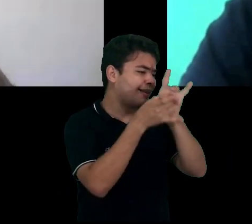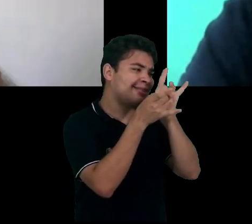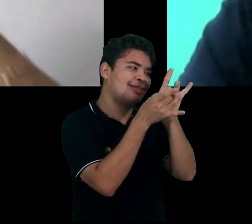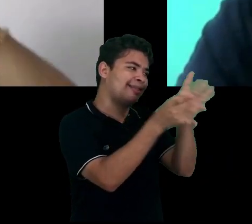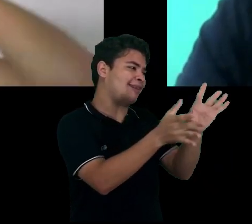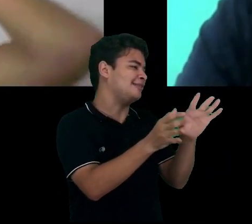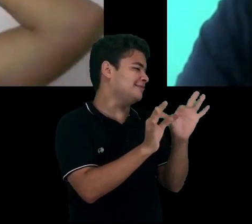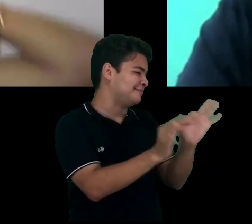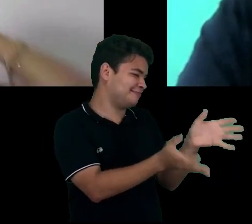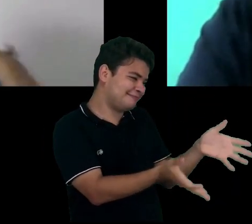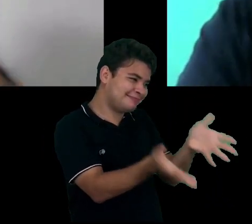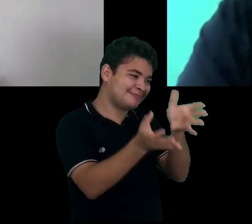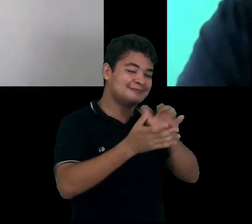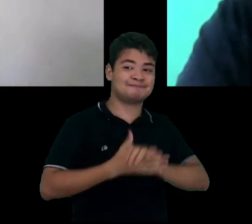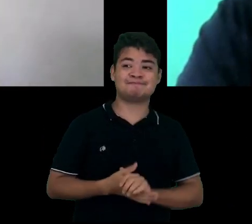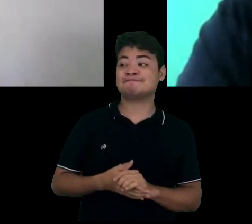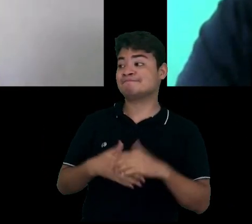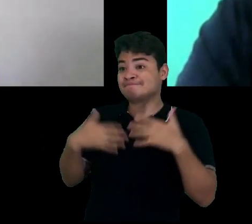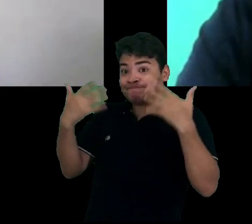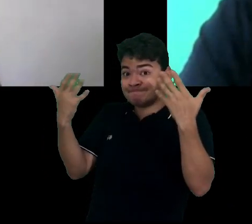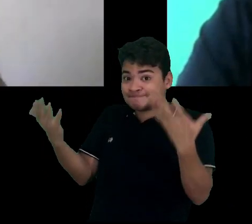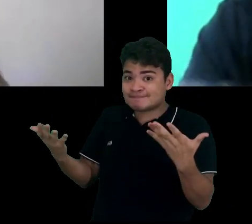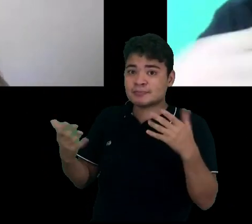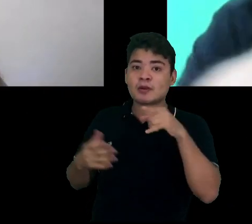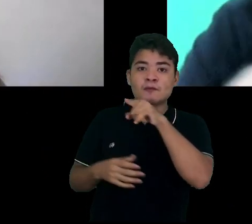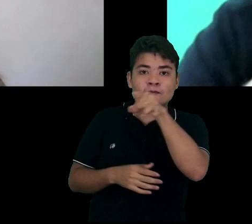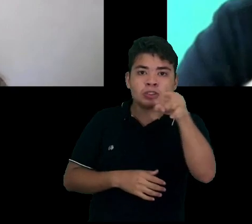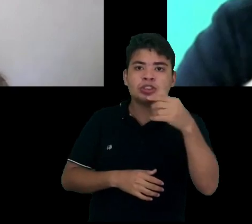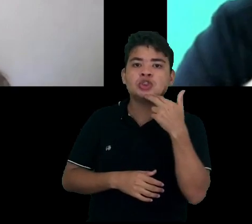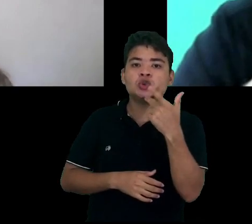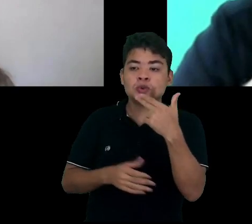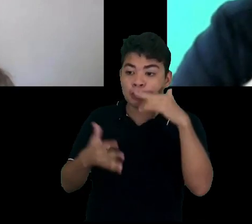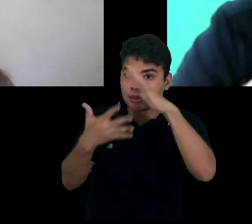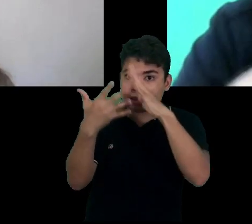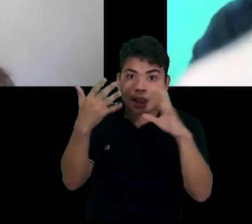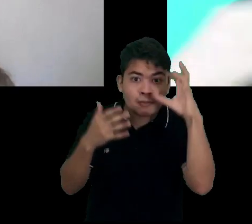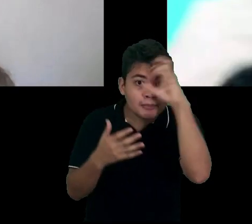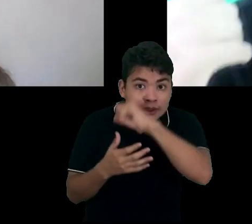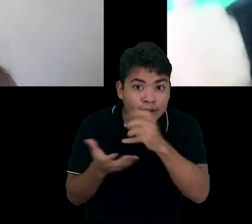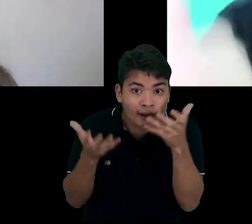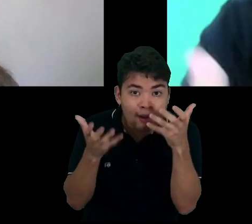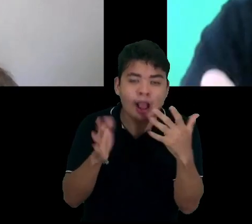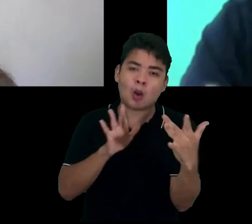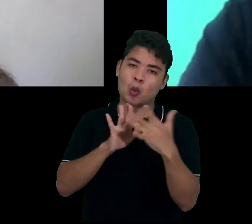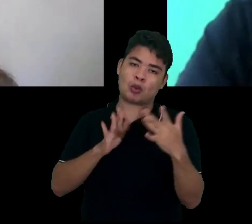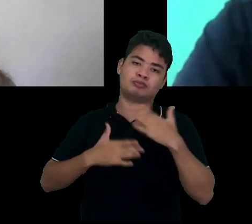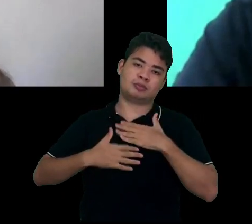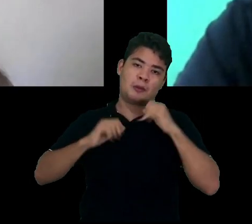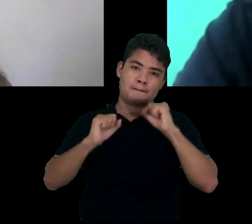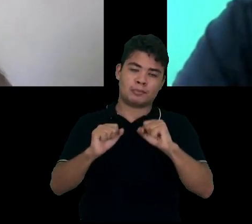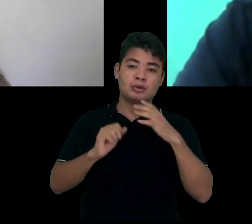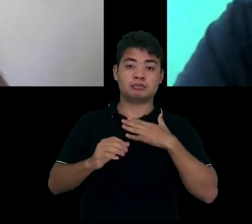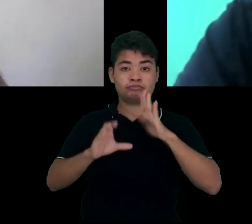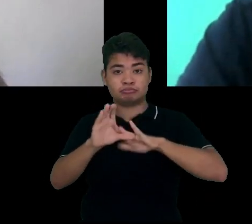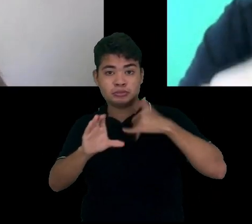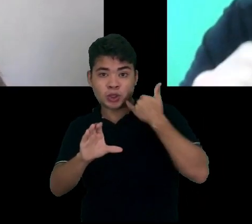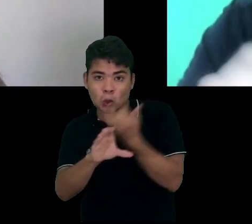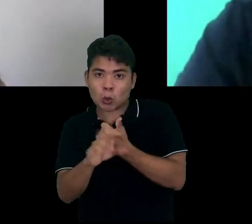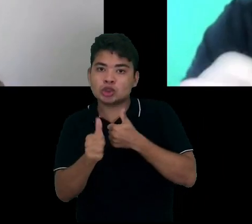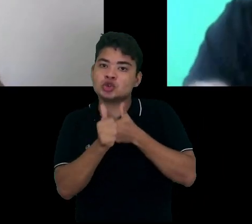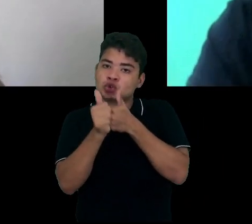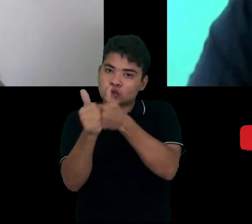vontade. Olha, quem quiser aprender Libras pode entrar em contato comigo, pode seguir o meu canal do